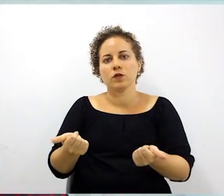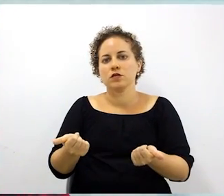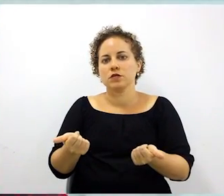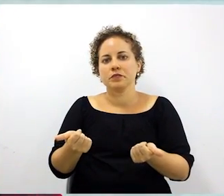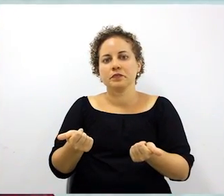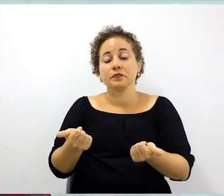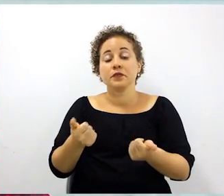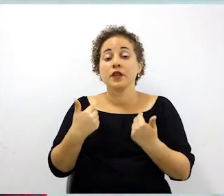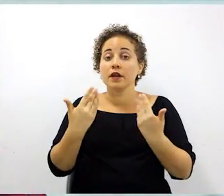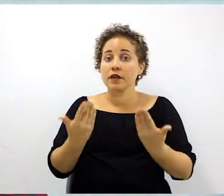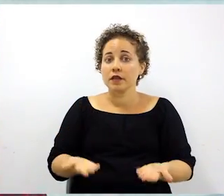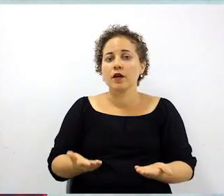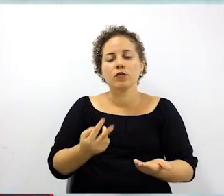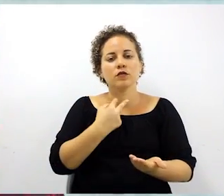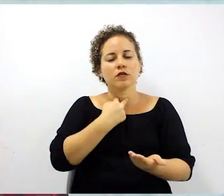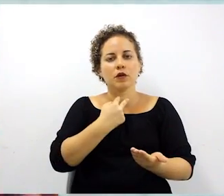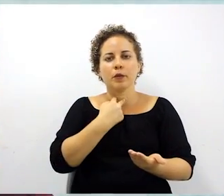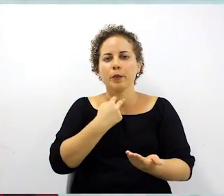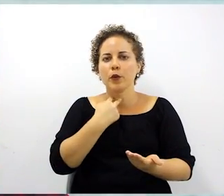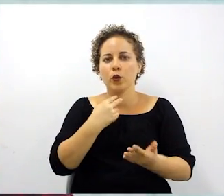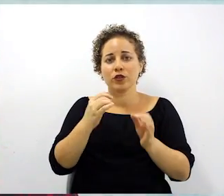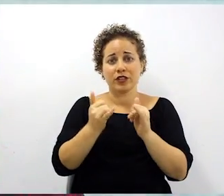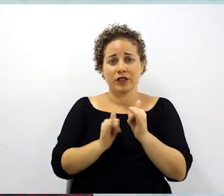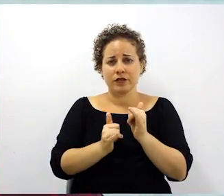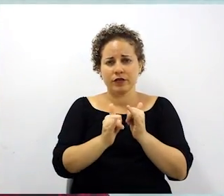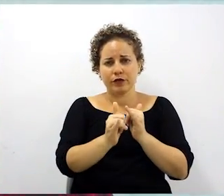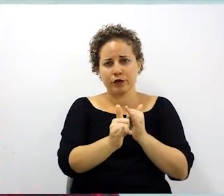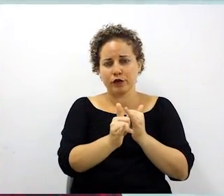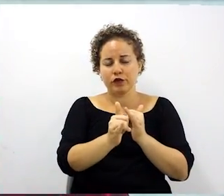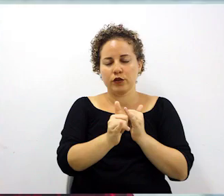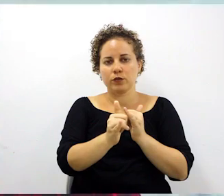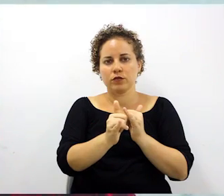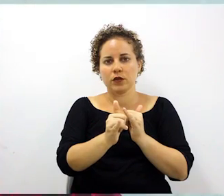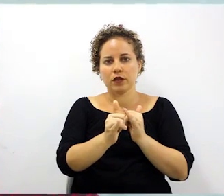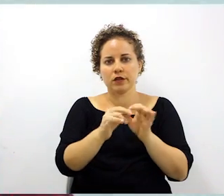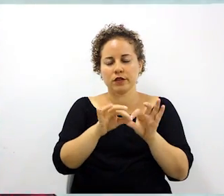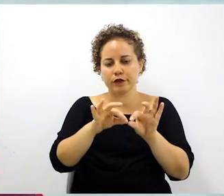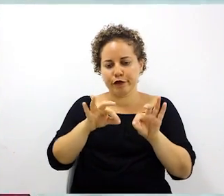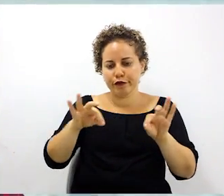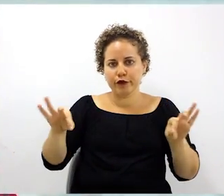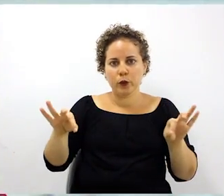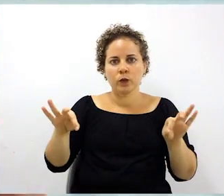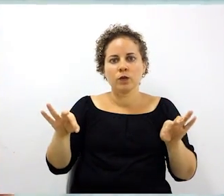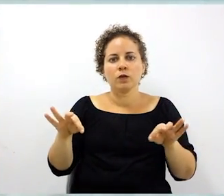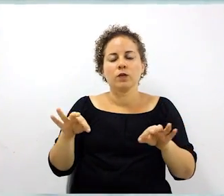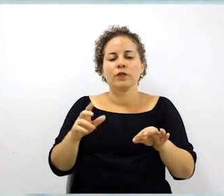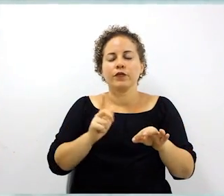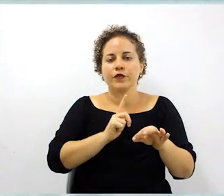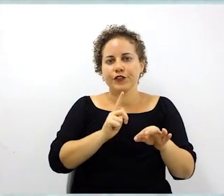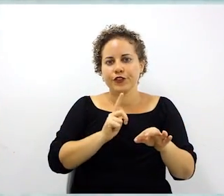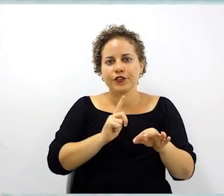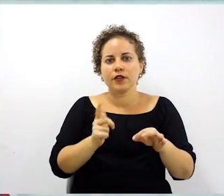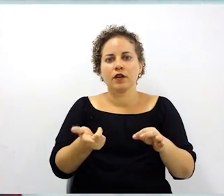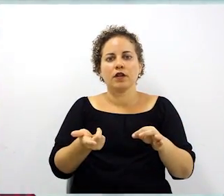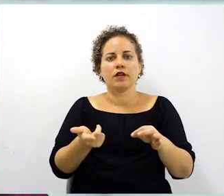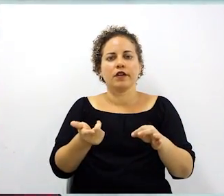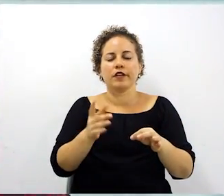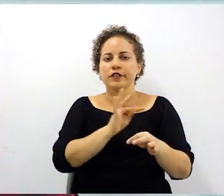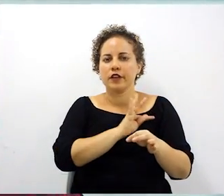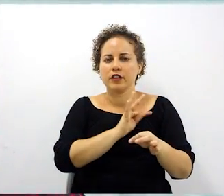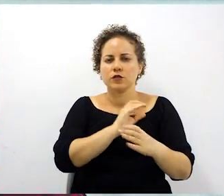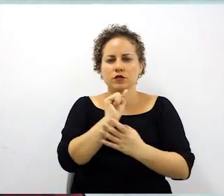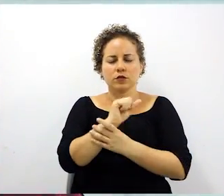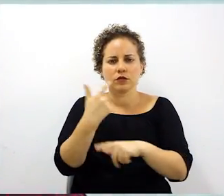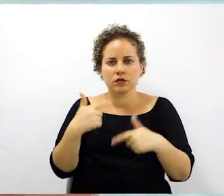tipo. E também não pode ter nenhuma fiação exposta. É preciso verificar se existe boias, não é? Então, o técnico de